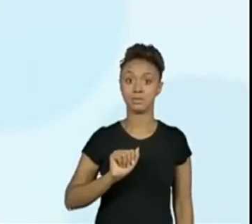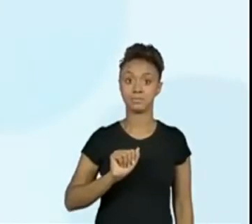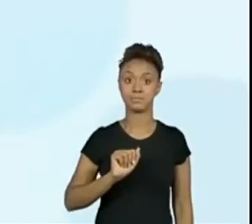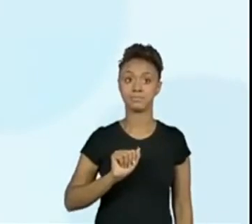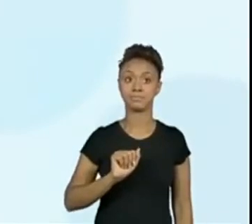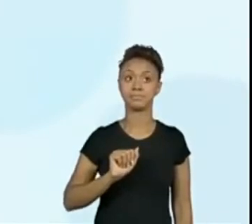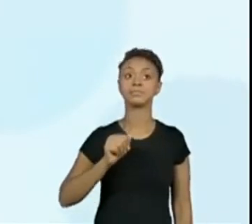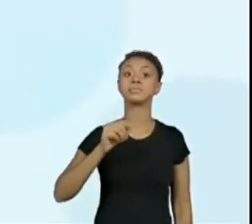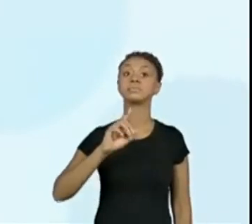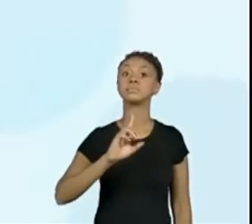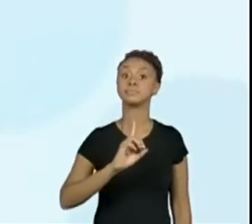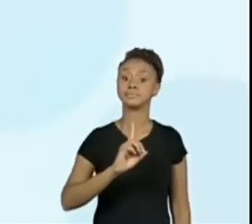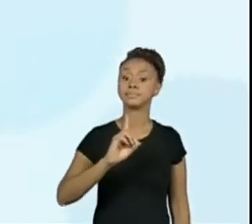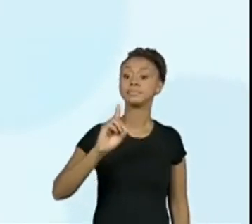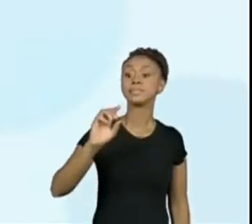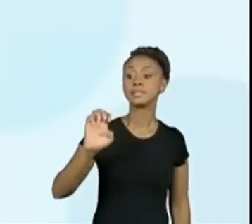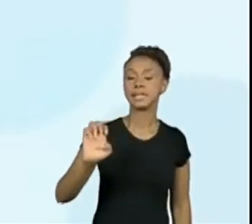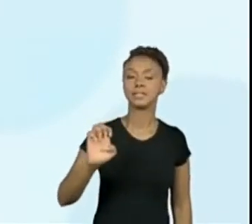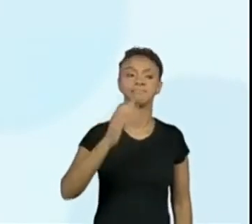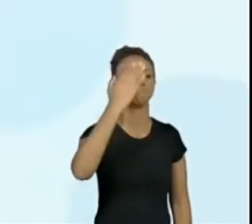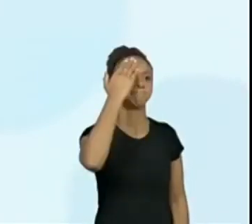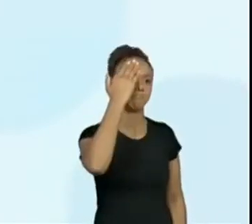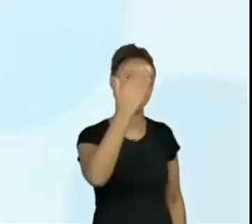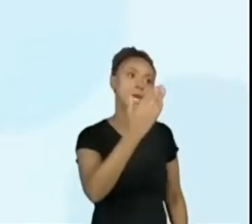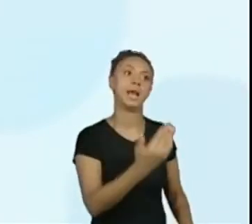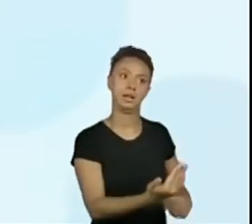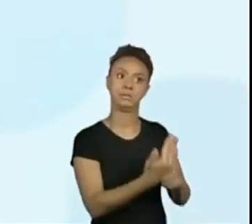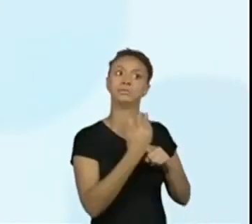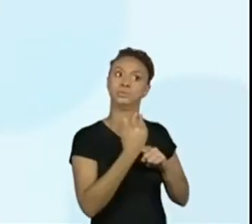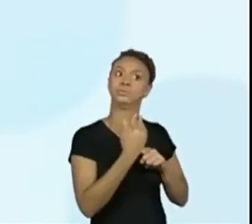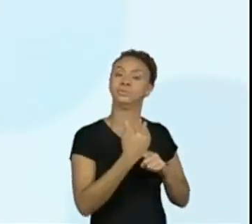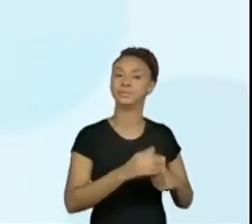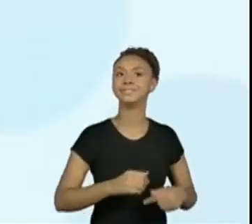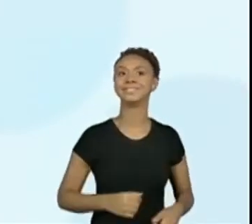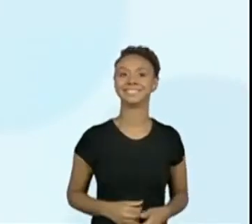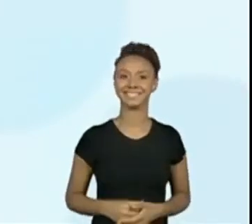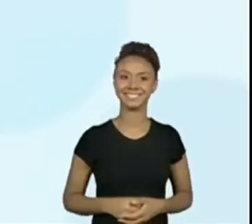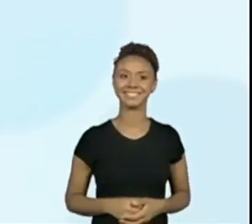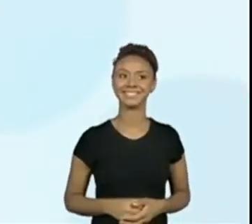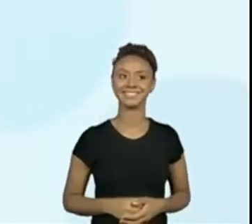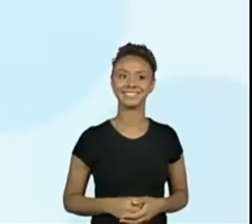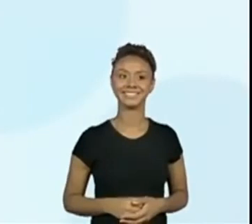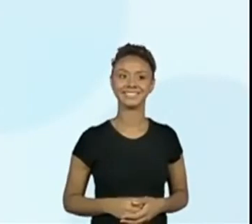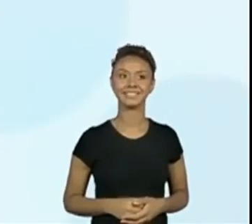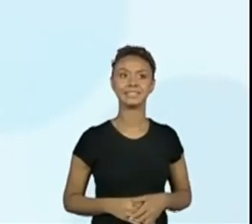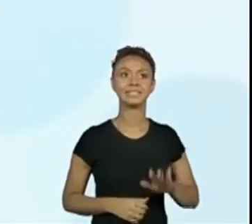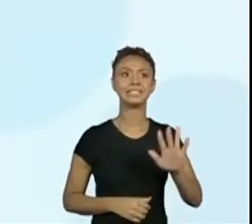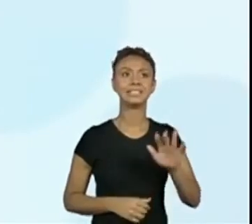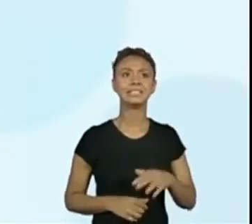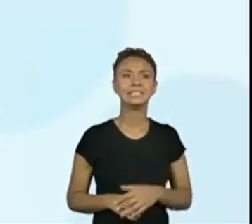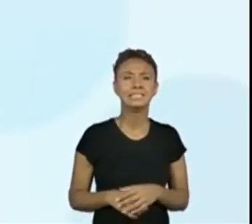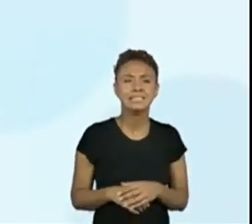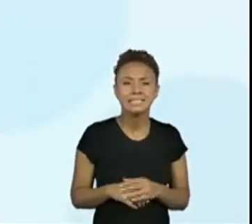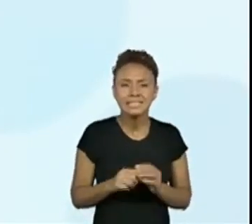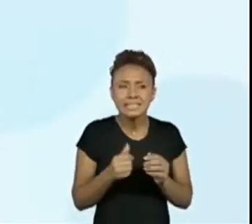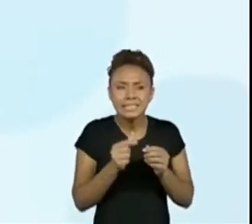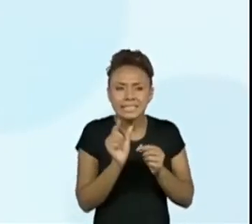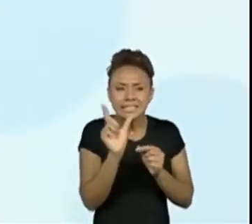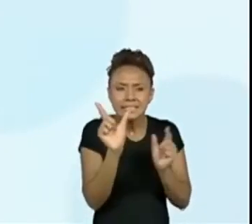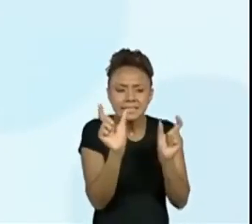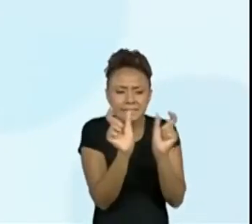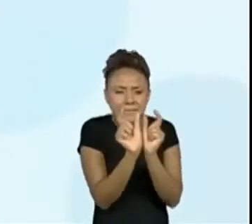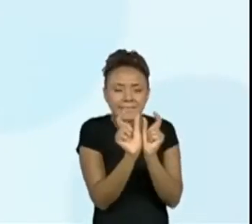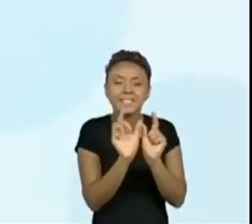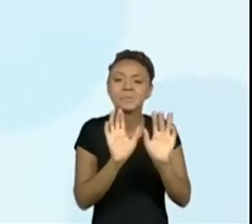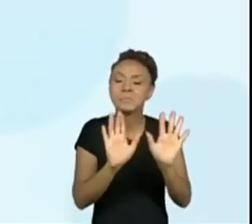de... Obrigada, professora Vivi, para ajudar na revisão. Ai, ficou emendadinho, mas deu. Aula